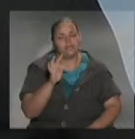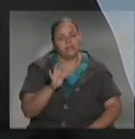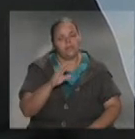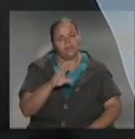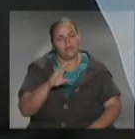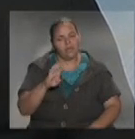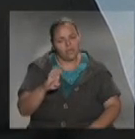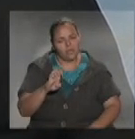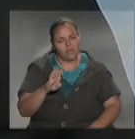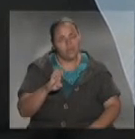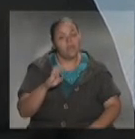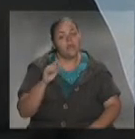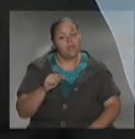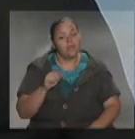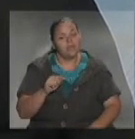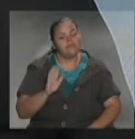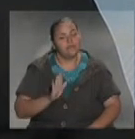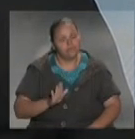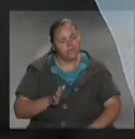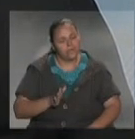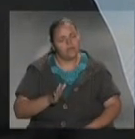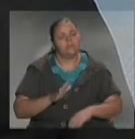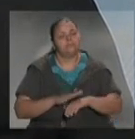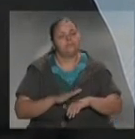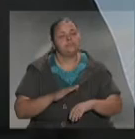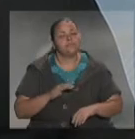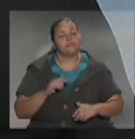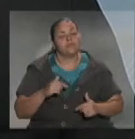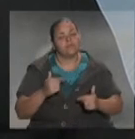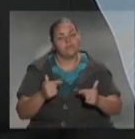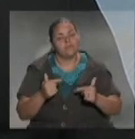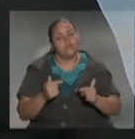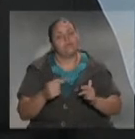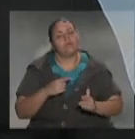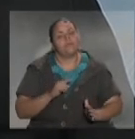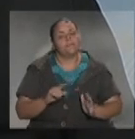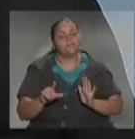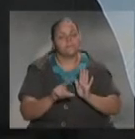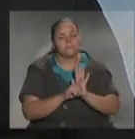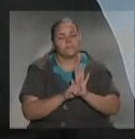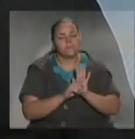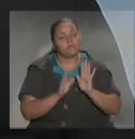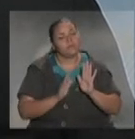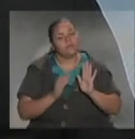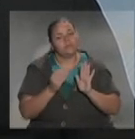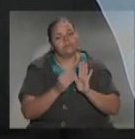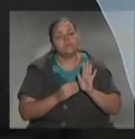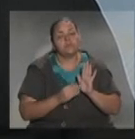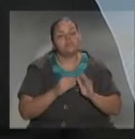tem adotado, principalmente nas suas constituições, critérios de